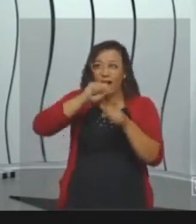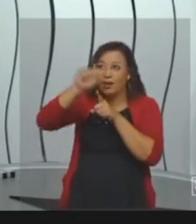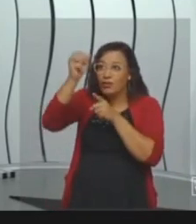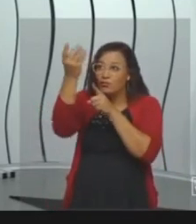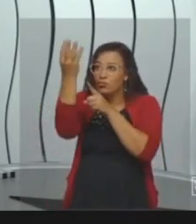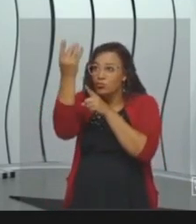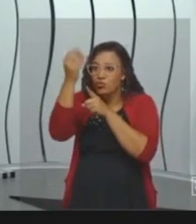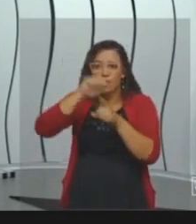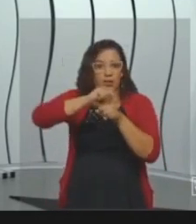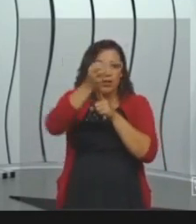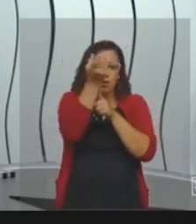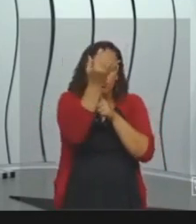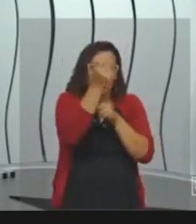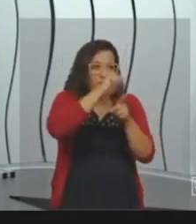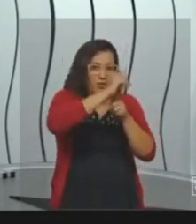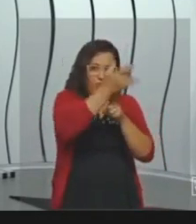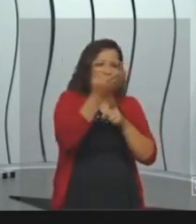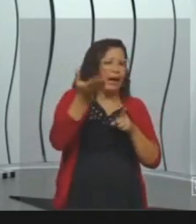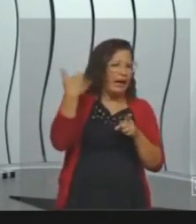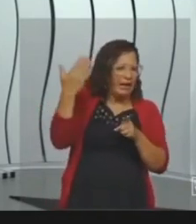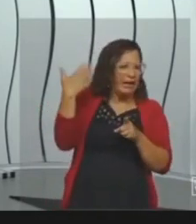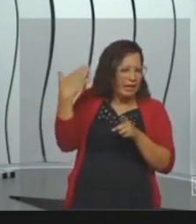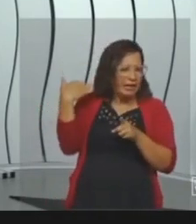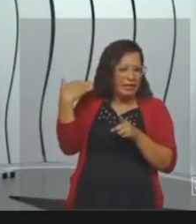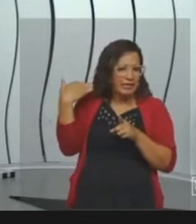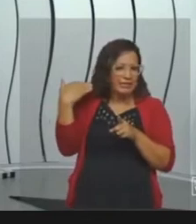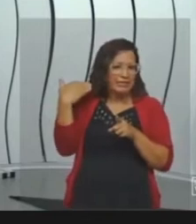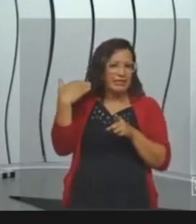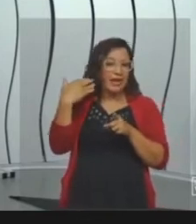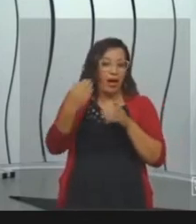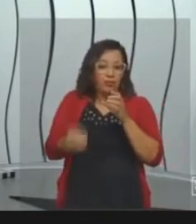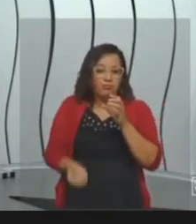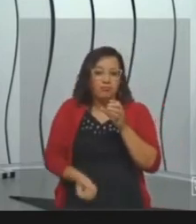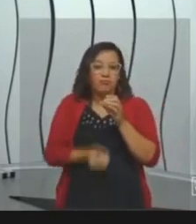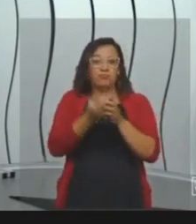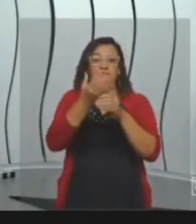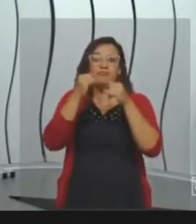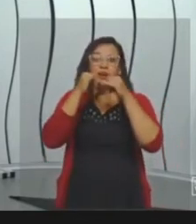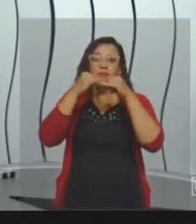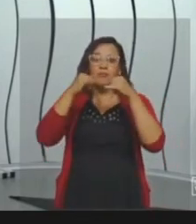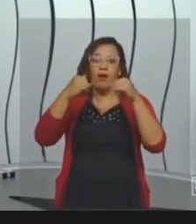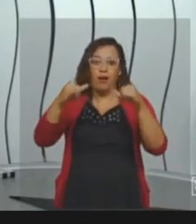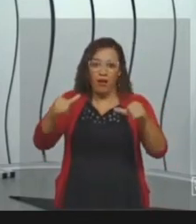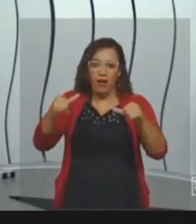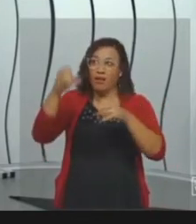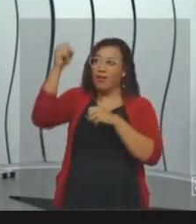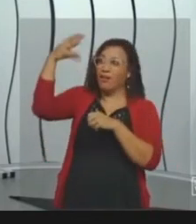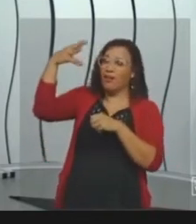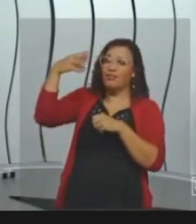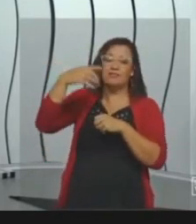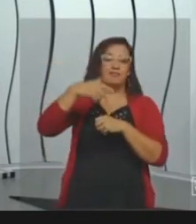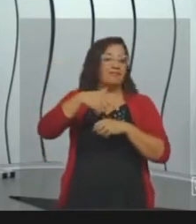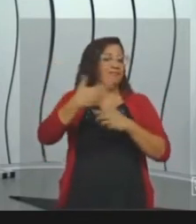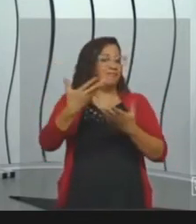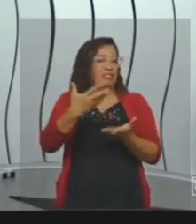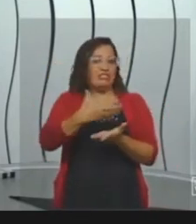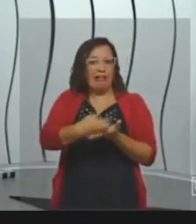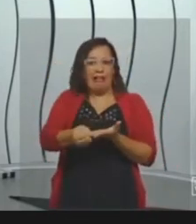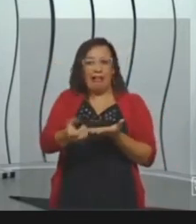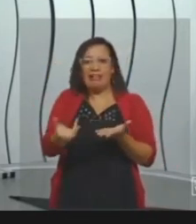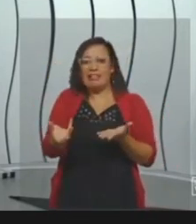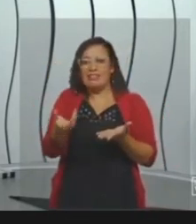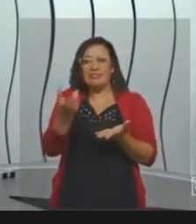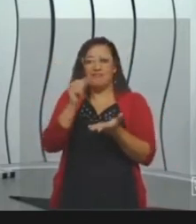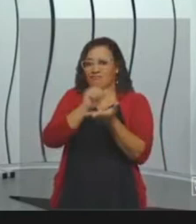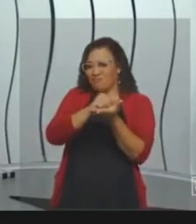as lamparinas e era a função dele. Quando se inventou a energia elétrica, que podia ser ligado de longe, então esse